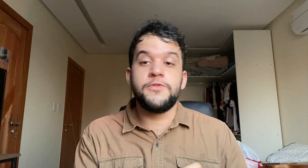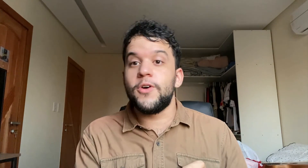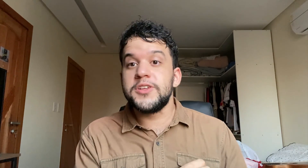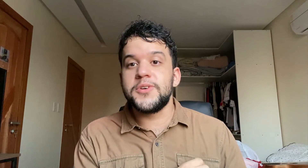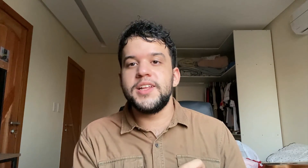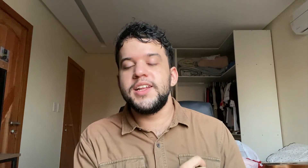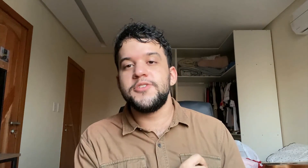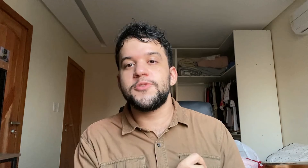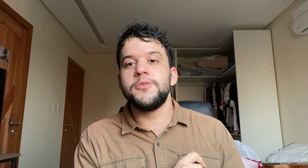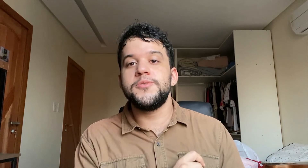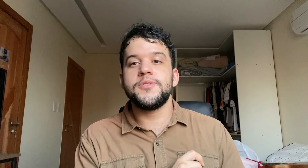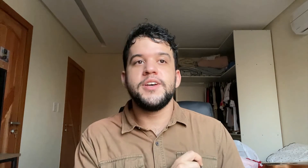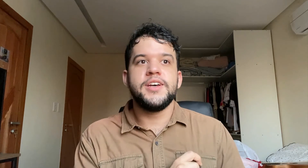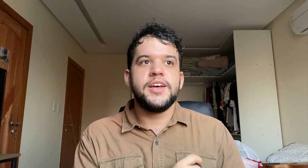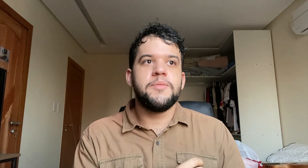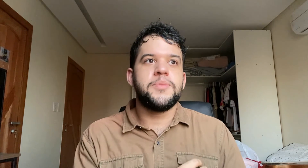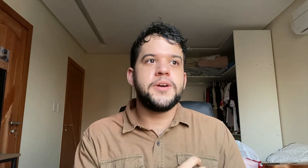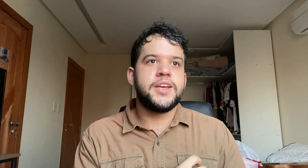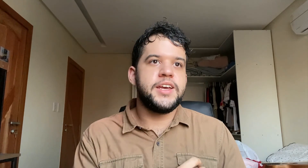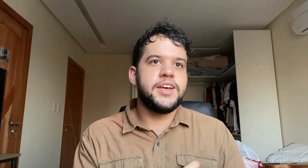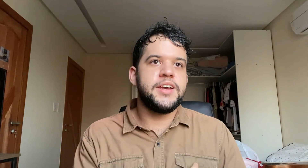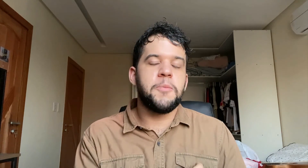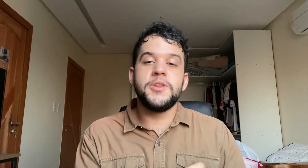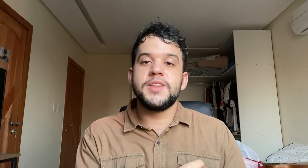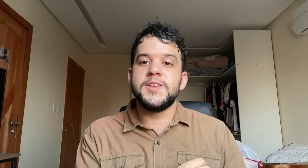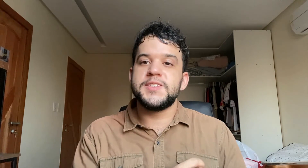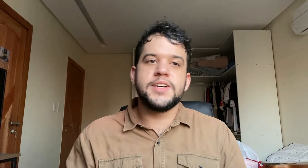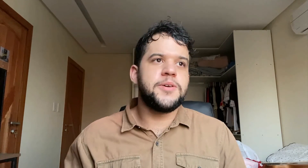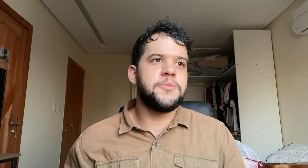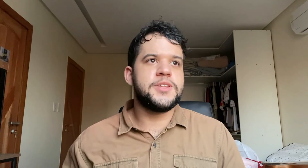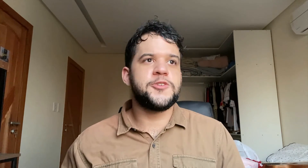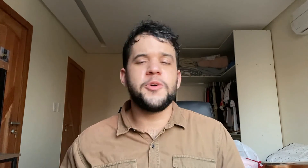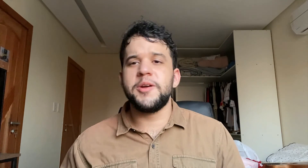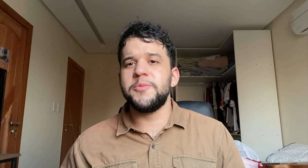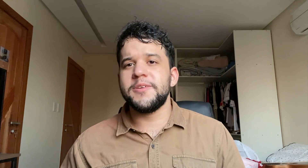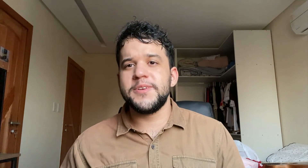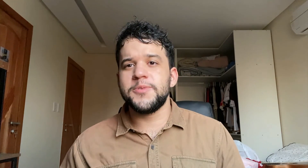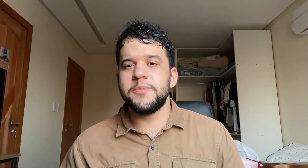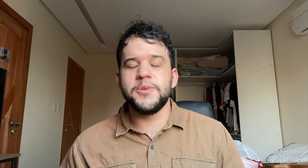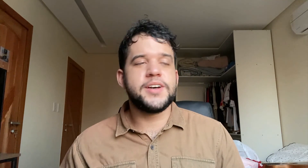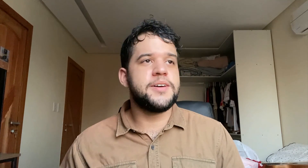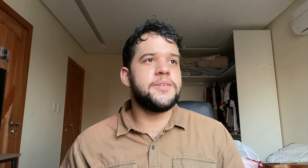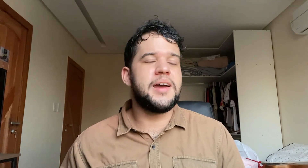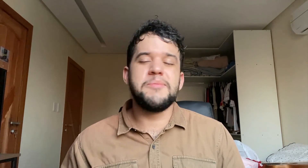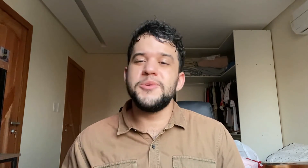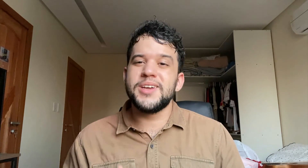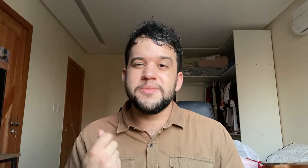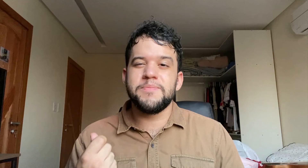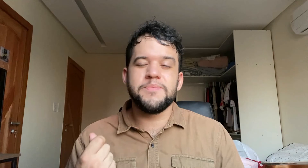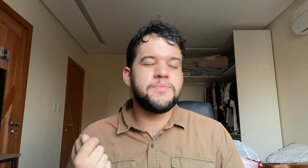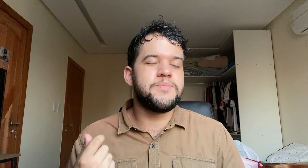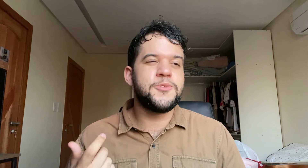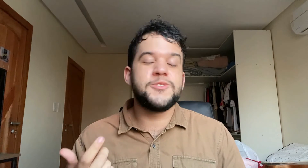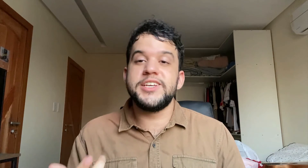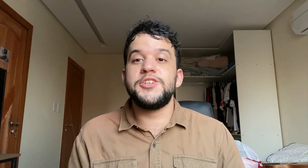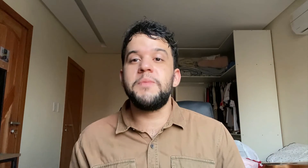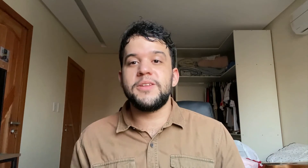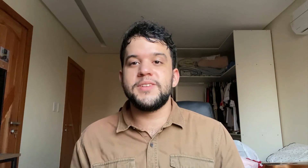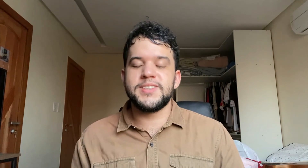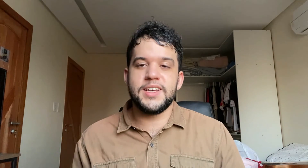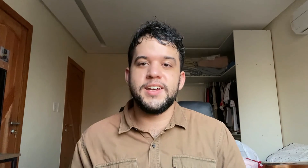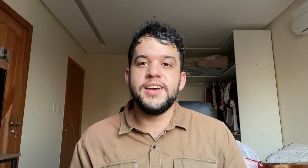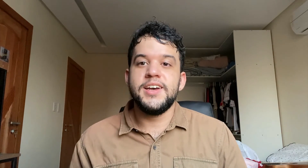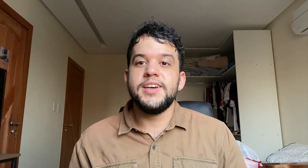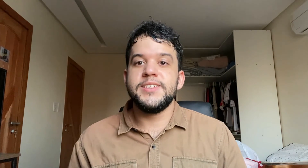te forçam a ler eles todos. Porque é muita tensão, é muita história, é muita aventura, muito